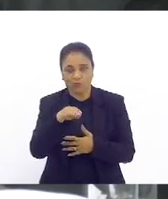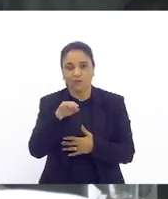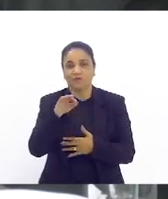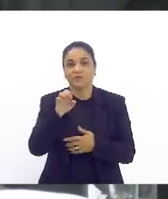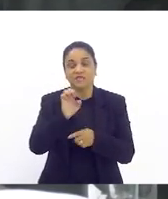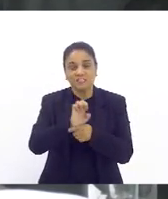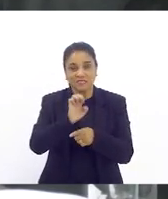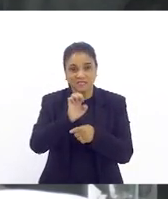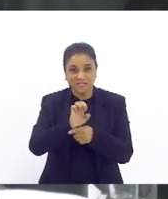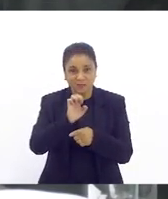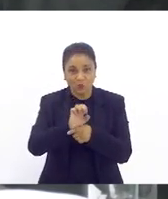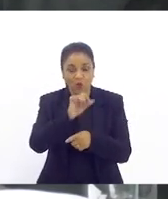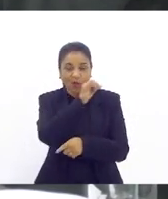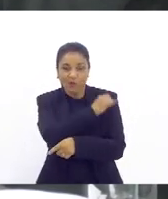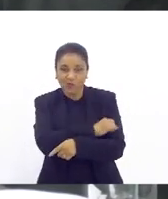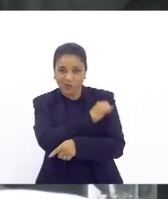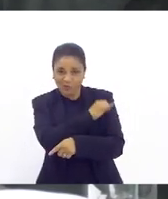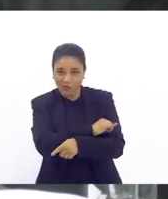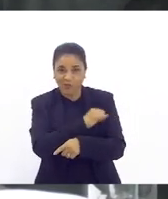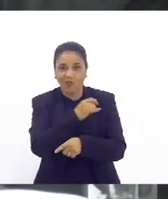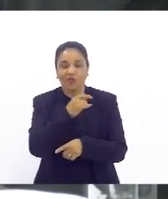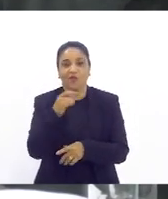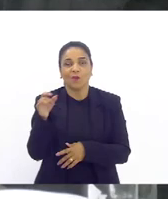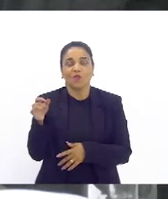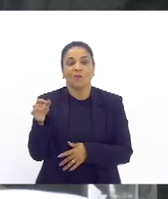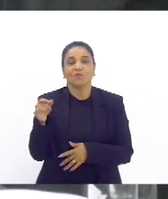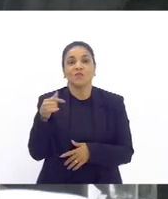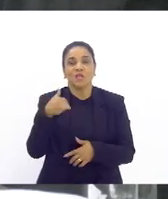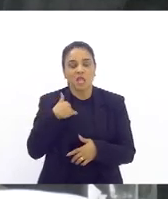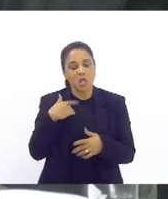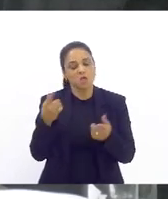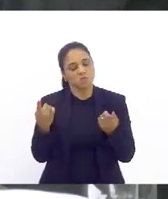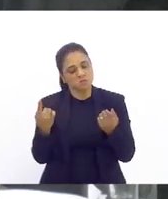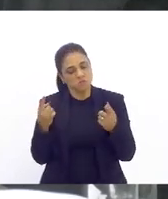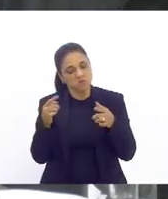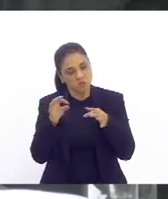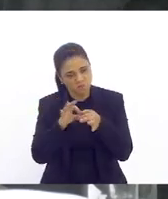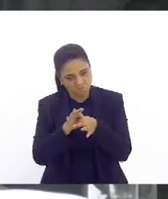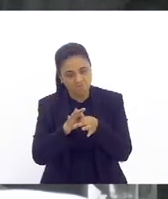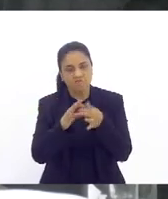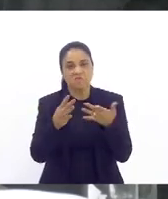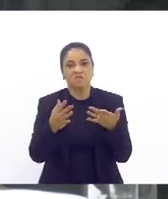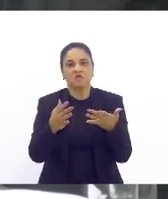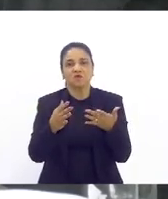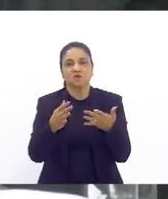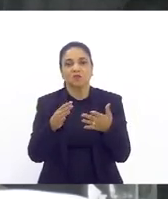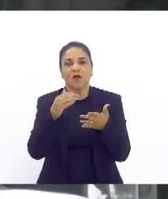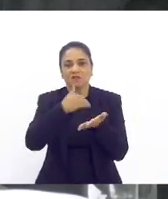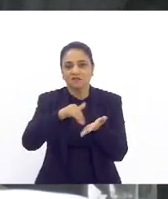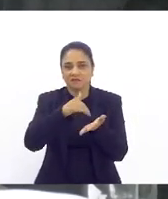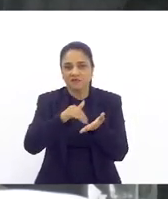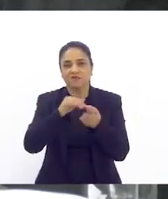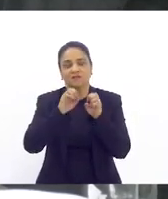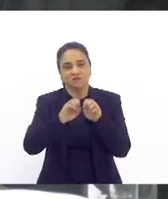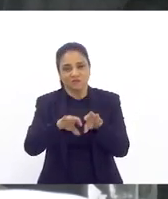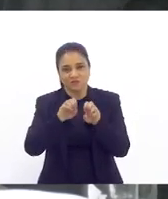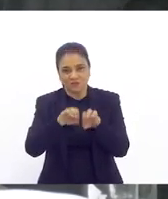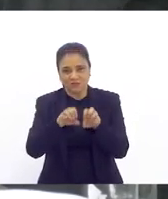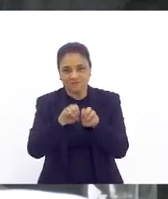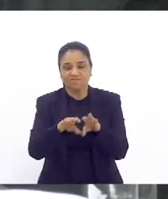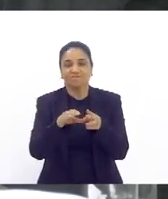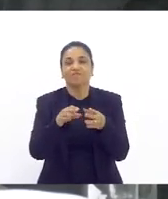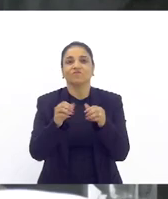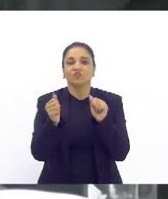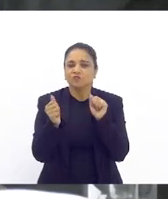de Educação do Estado do Rio de Janeiro se congratula com a secretaria de educação se coloca junto com a Secretaria